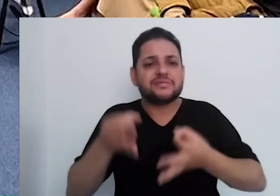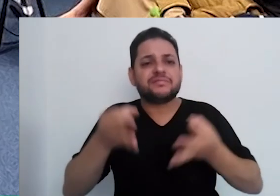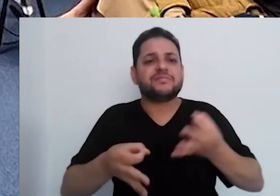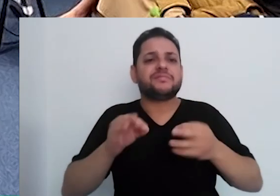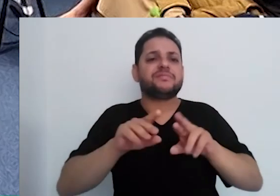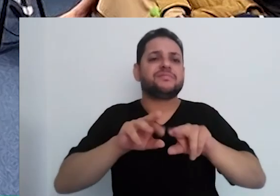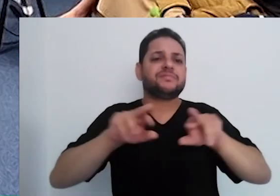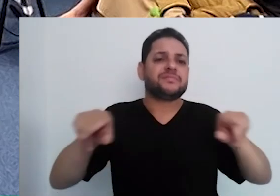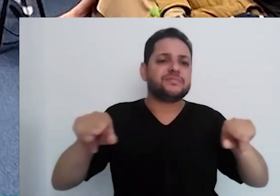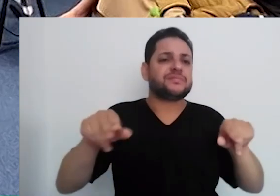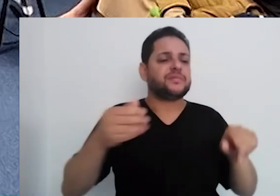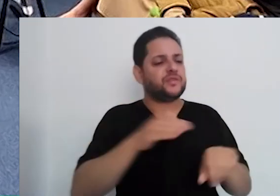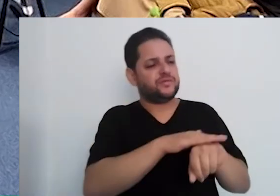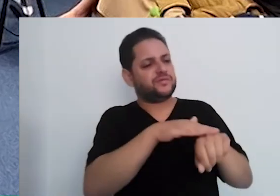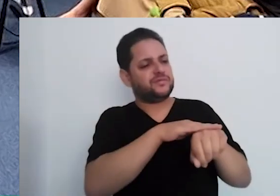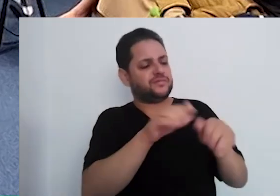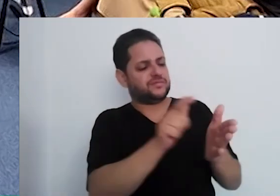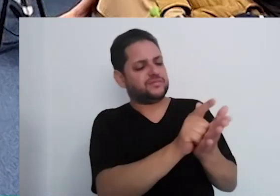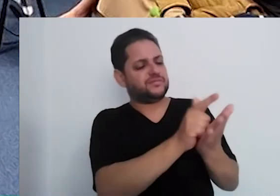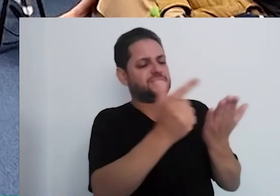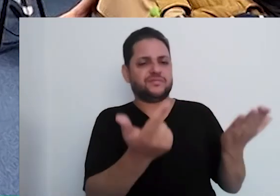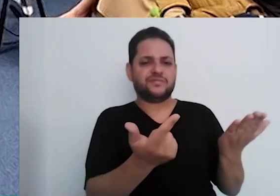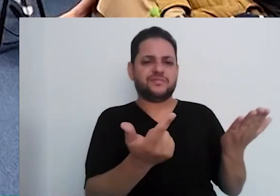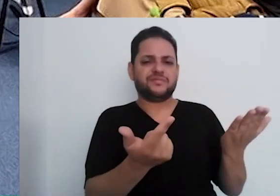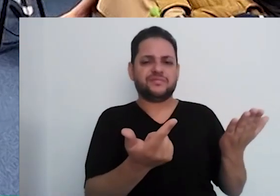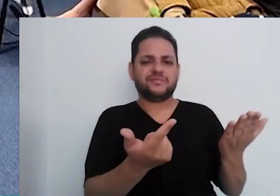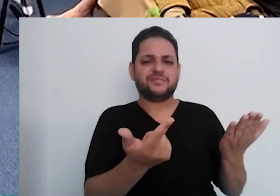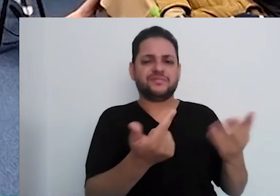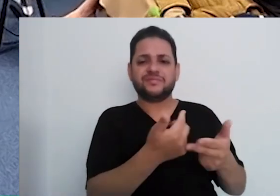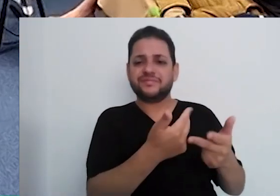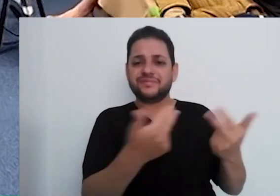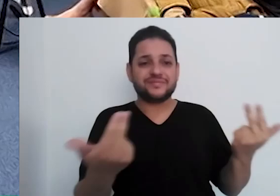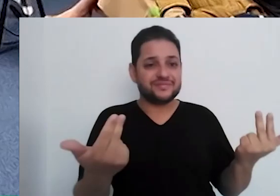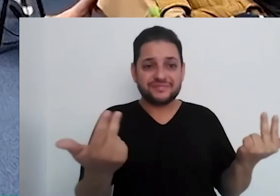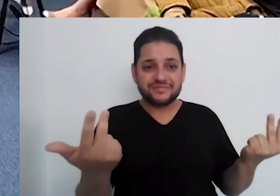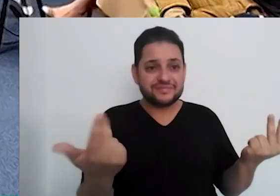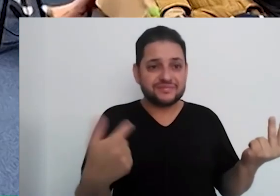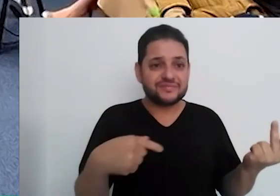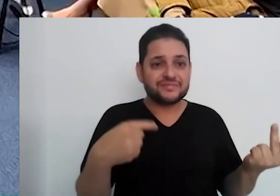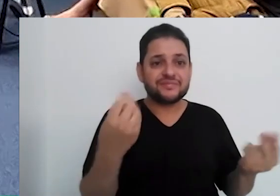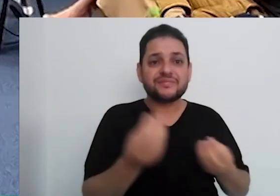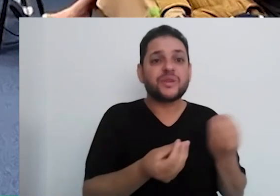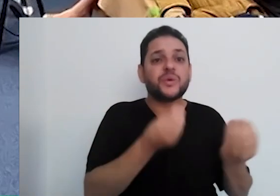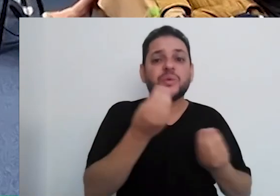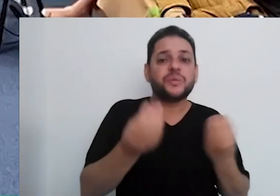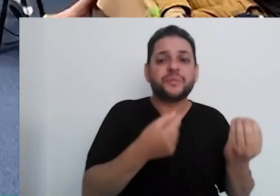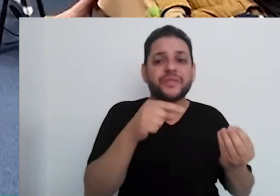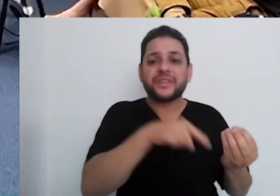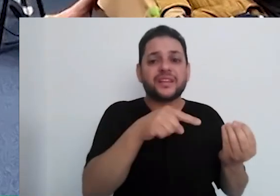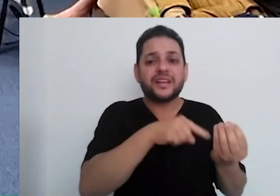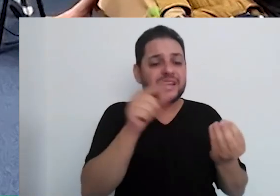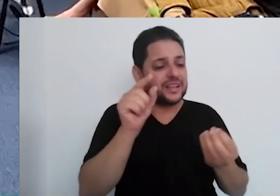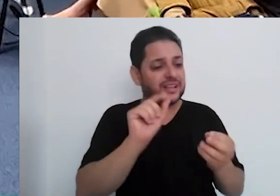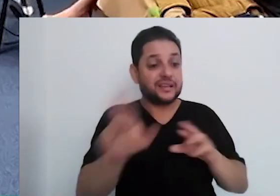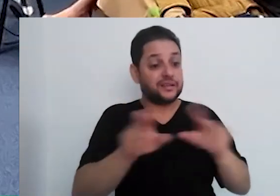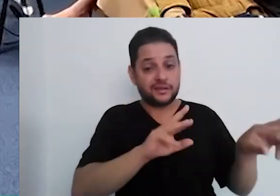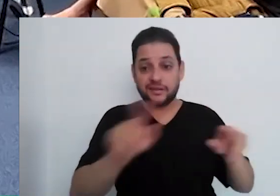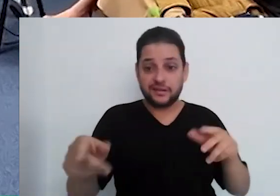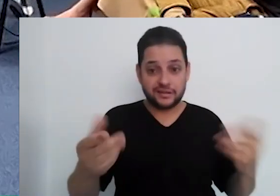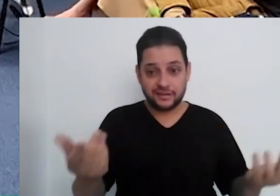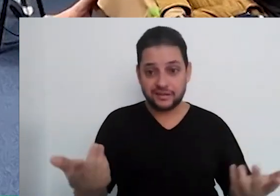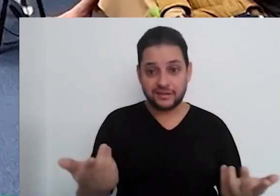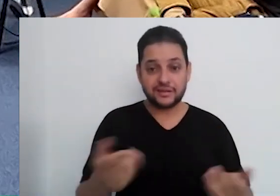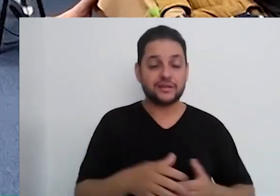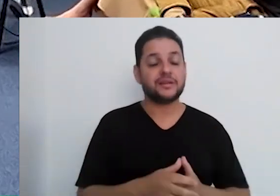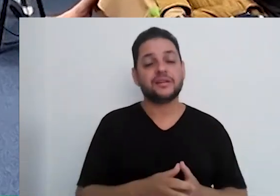conversando com o jornal eu sempre escrevo pbud mand f porque eu falo não não é isso não é aqui então assim e de